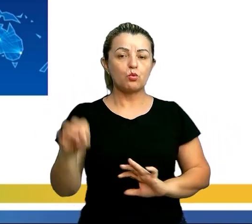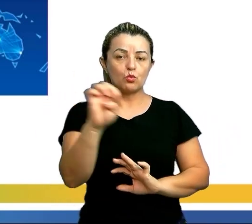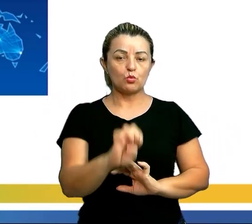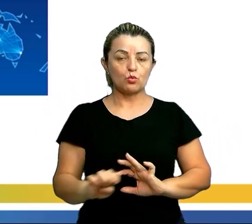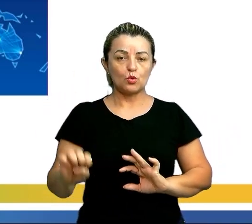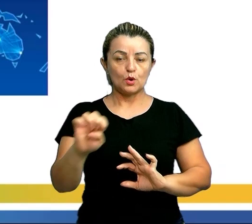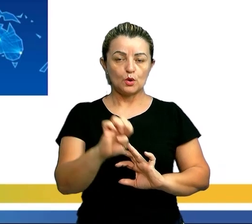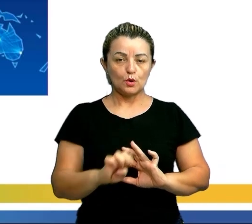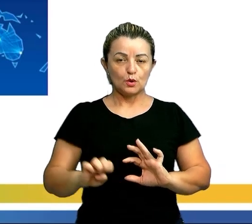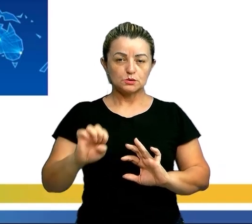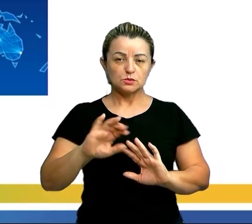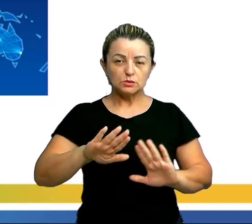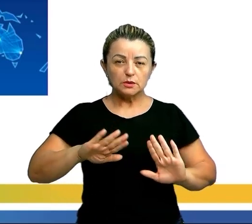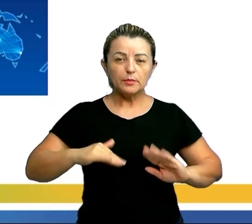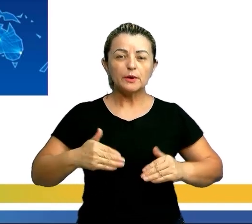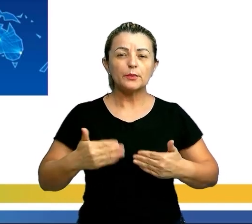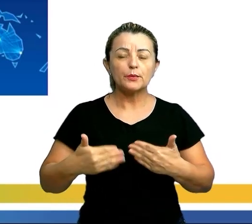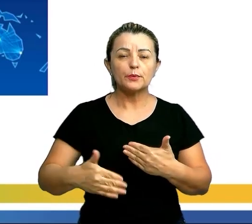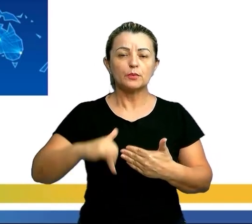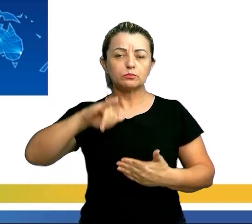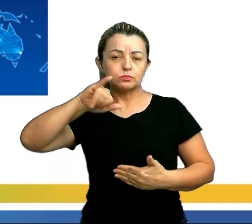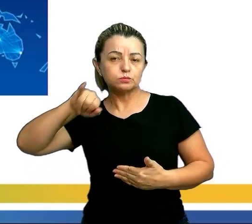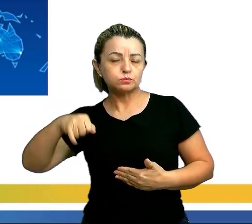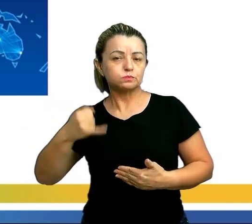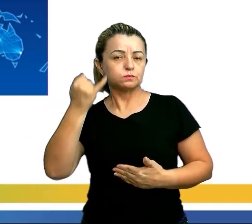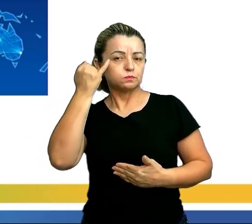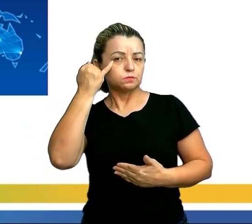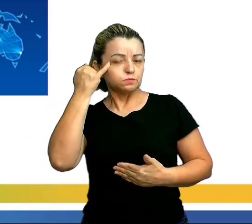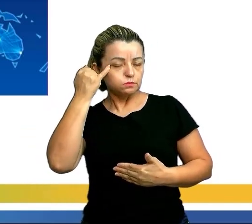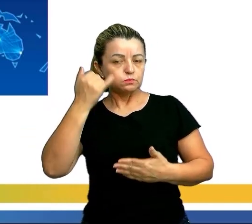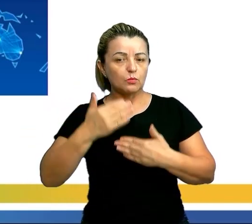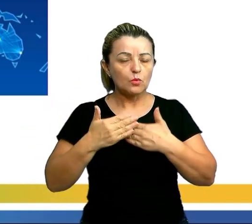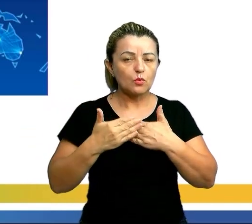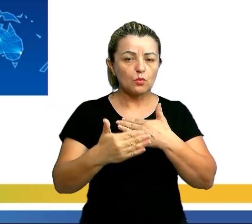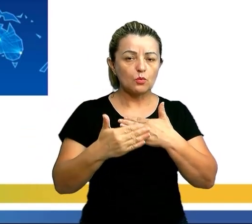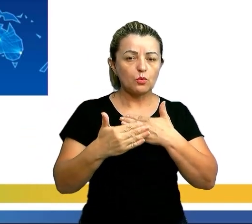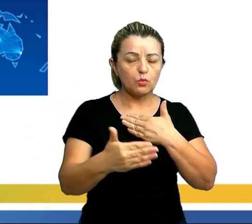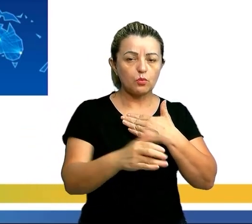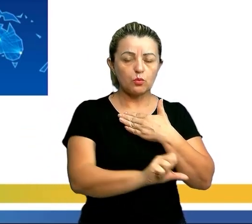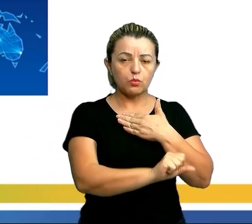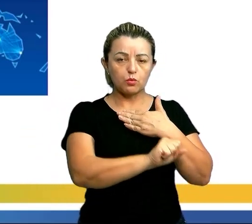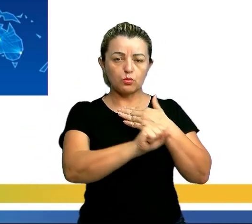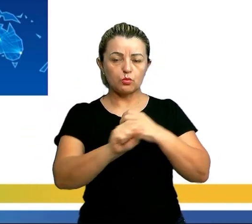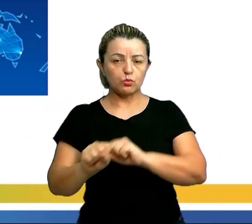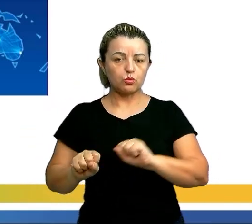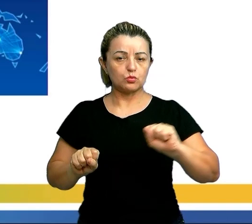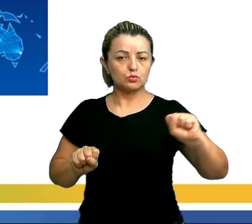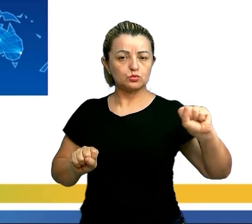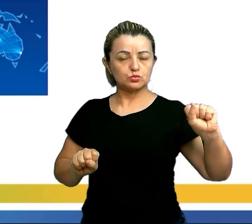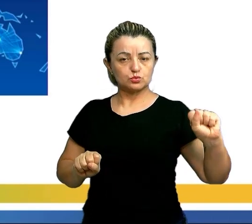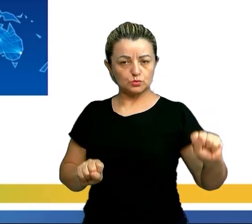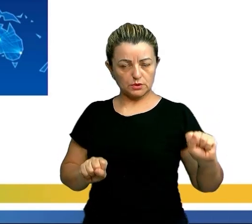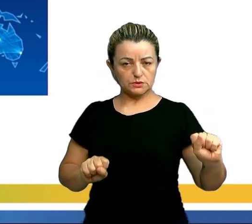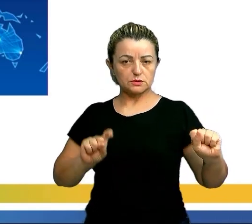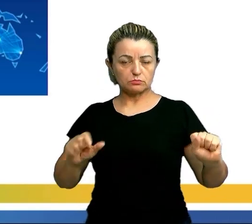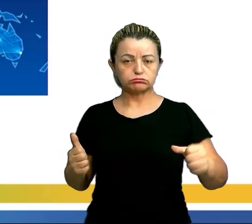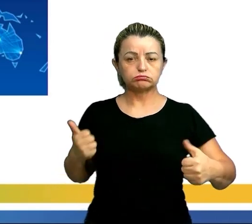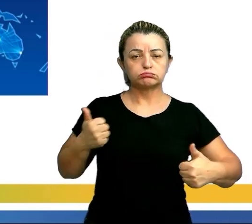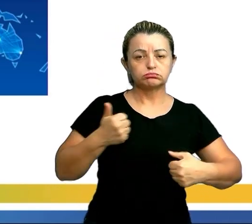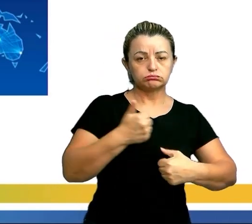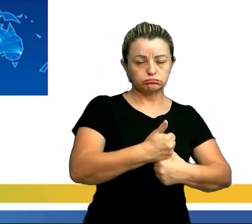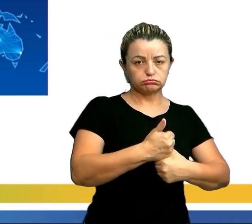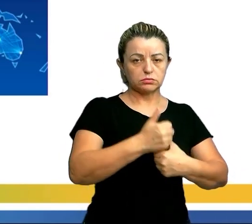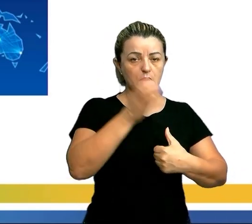começa ali a sua consolidação no Sudeste Asiático e depois dá lugar à China, que nós temos hoje como uma grande potência